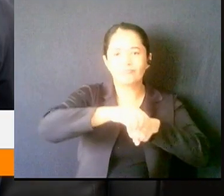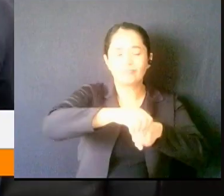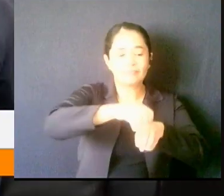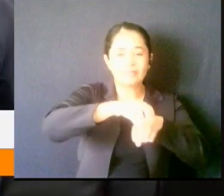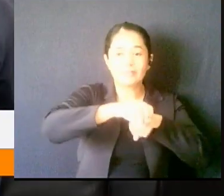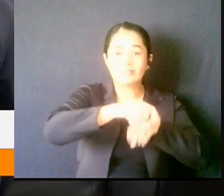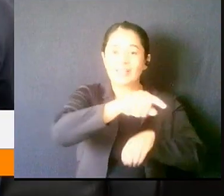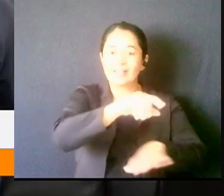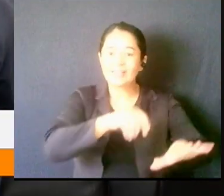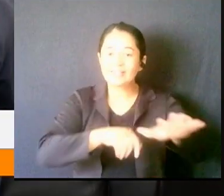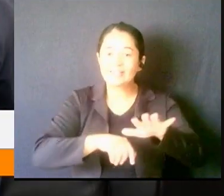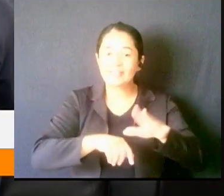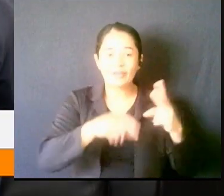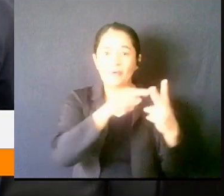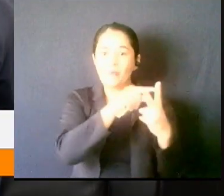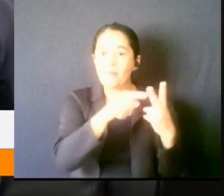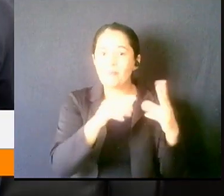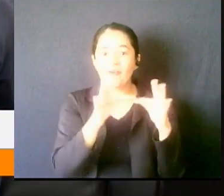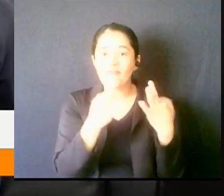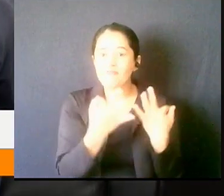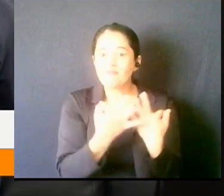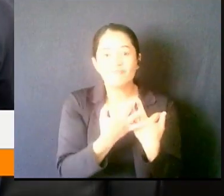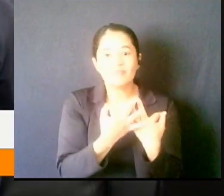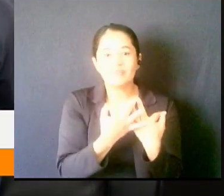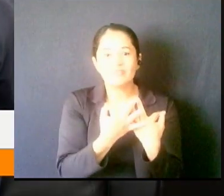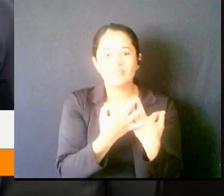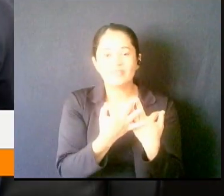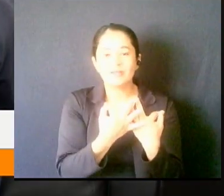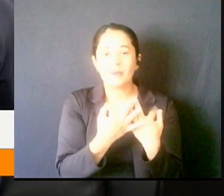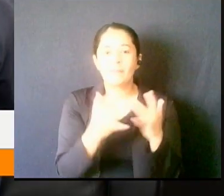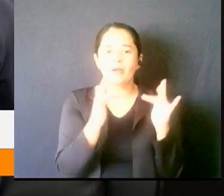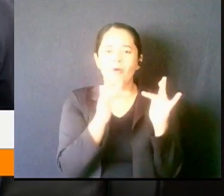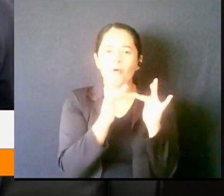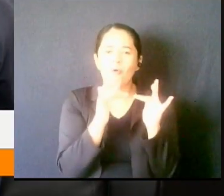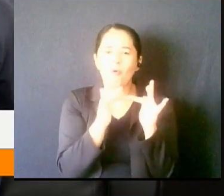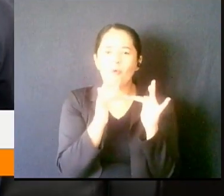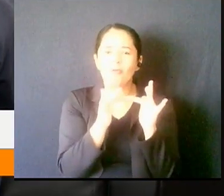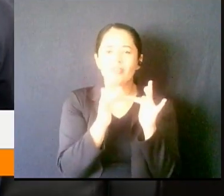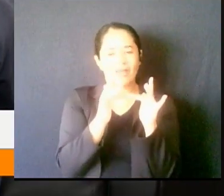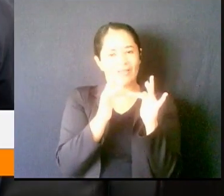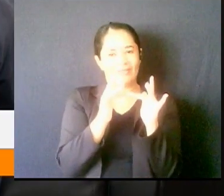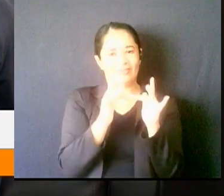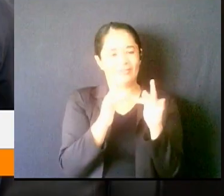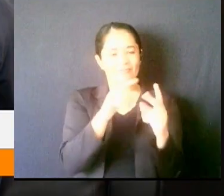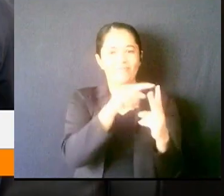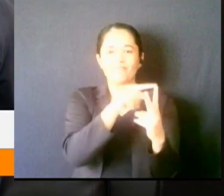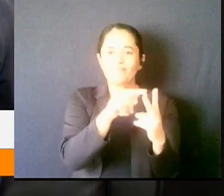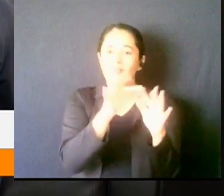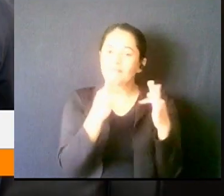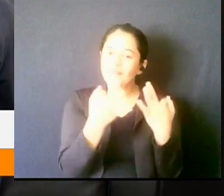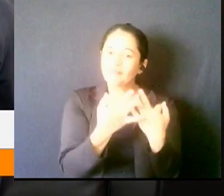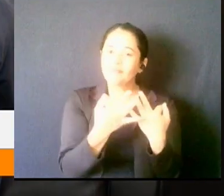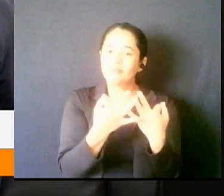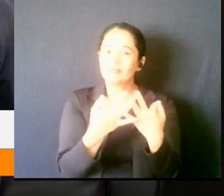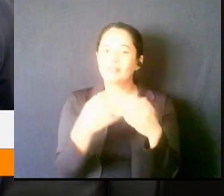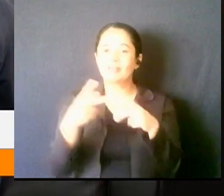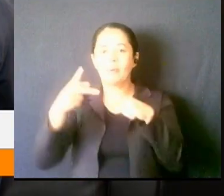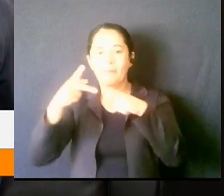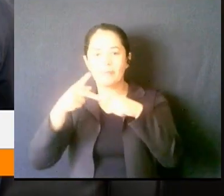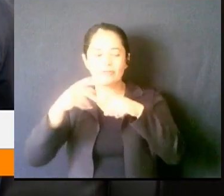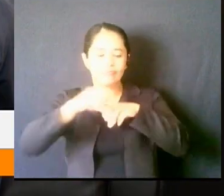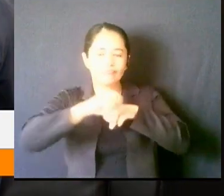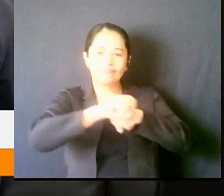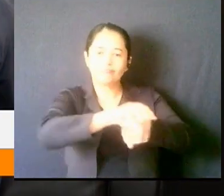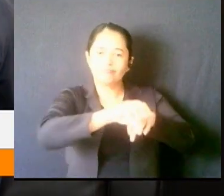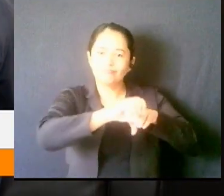puericultura, que é quando você tem um contato muito perto com os pais. Então, porque o importante